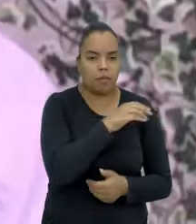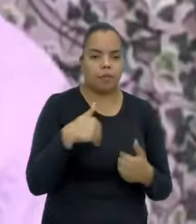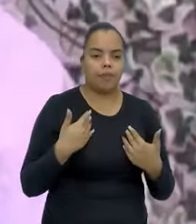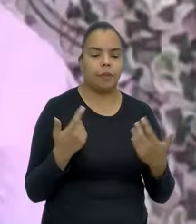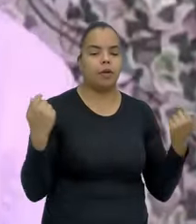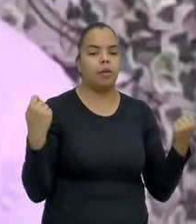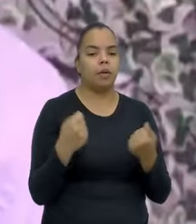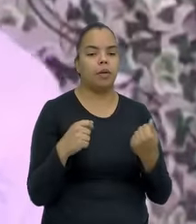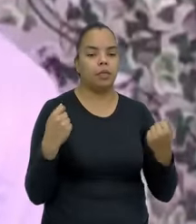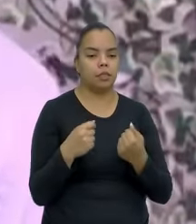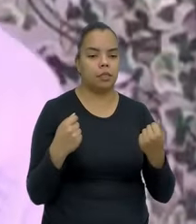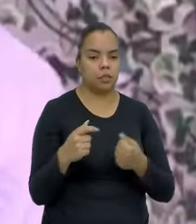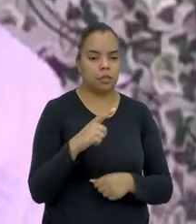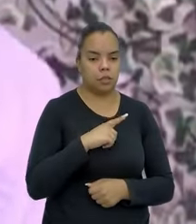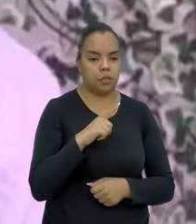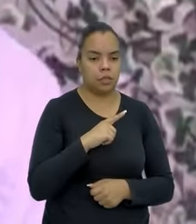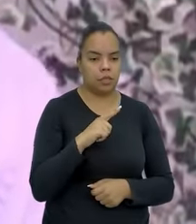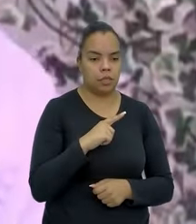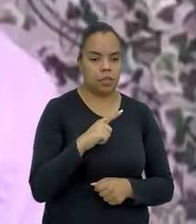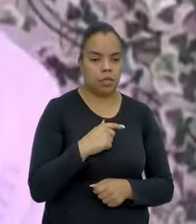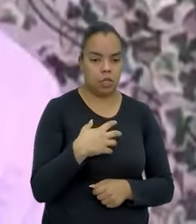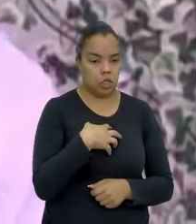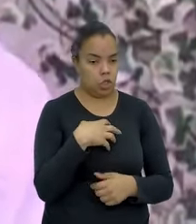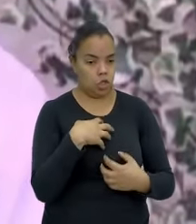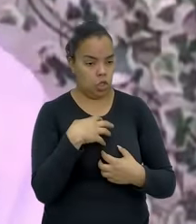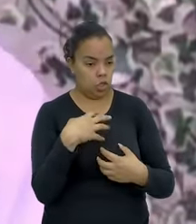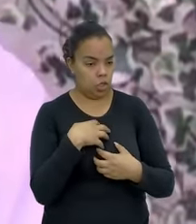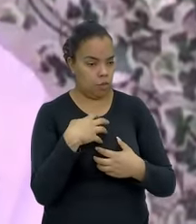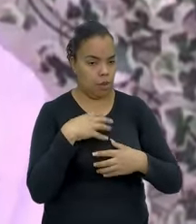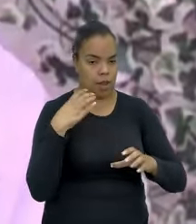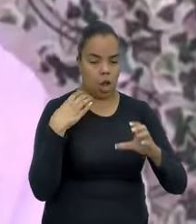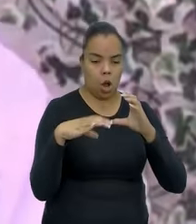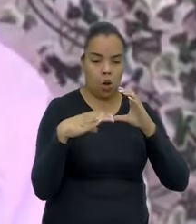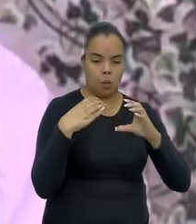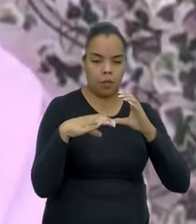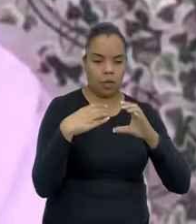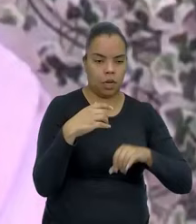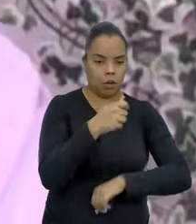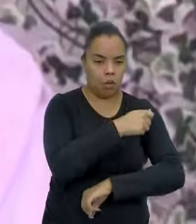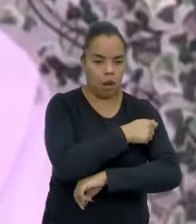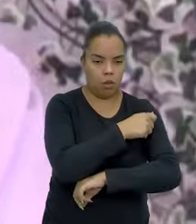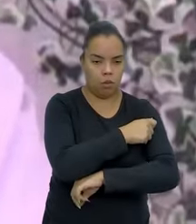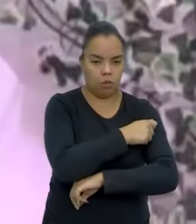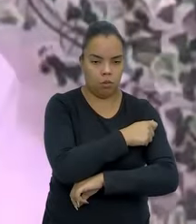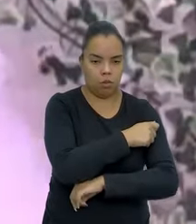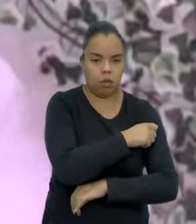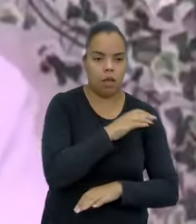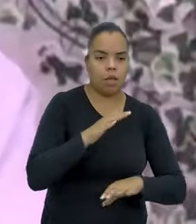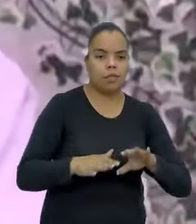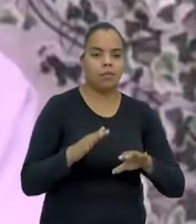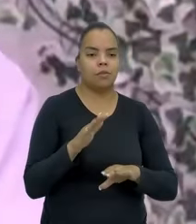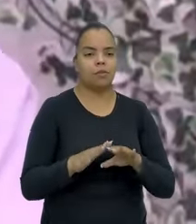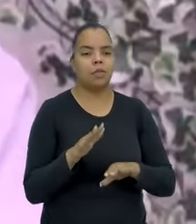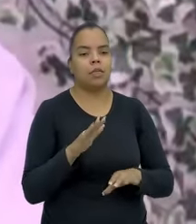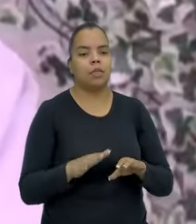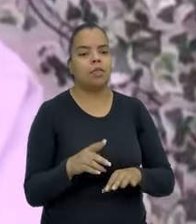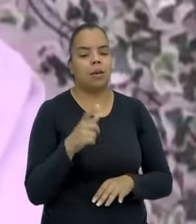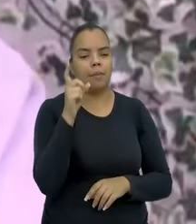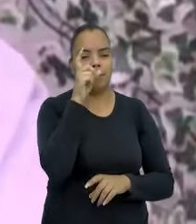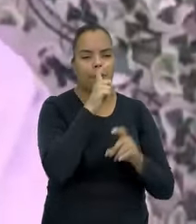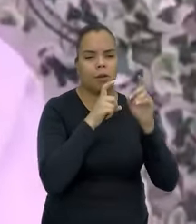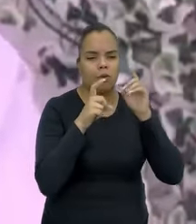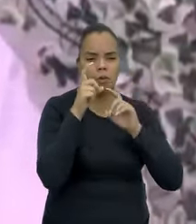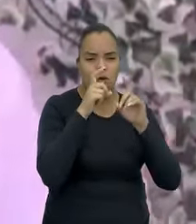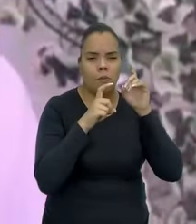preciso sim ter meios para me comunicar com estudante muitas vezes a gente tem essa preocupação